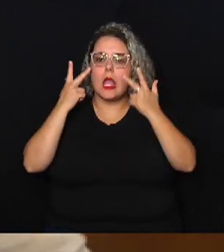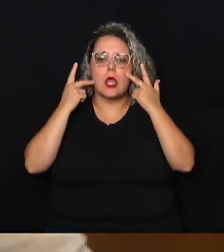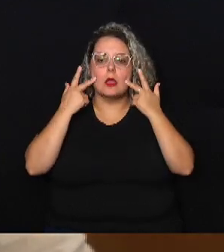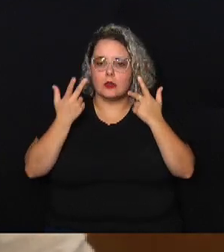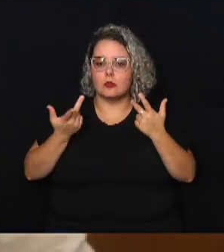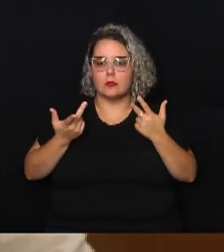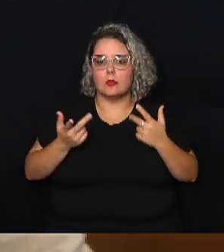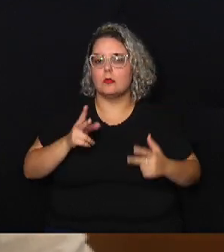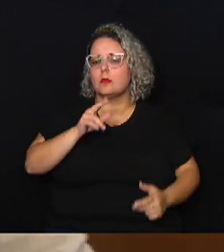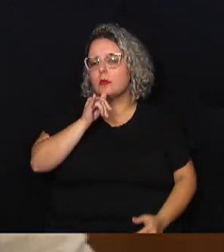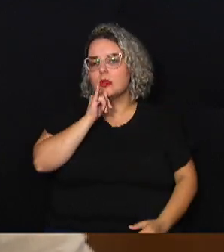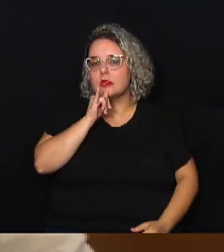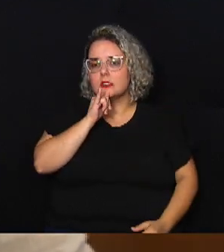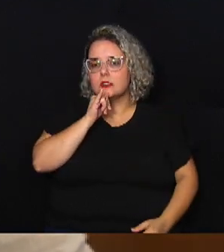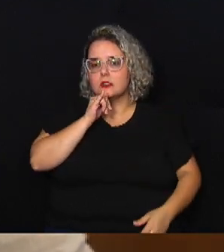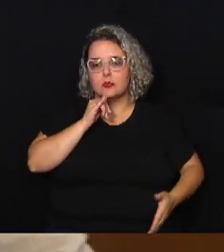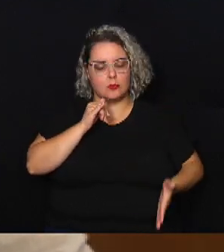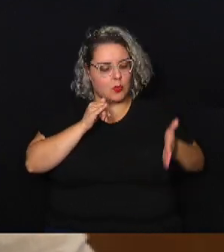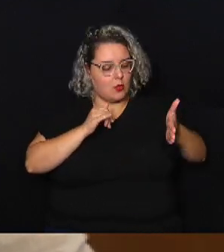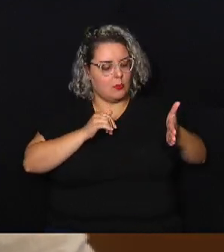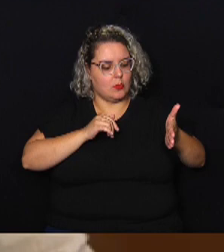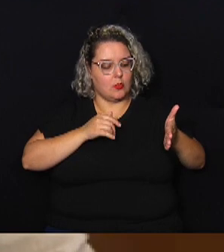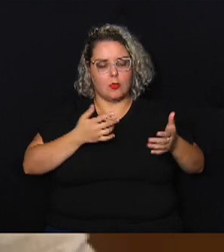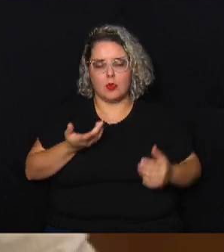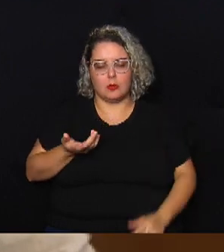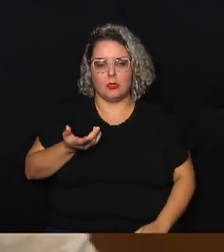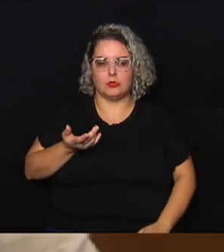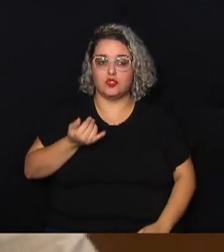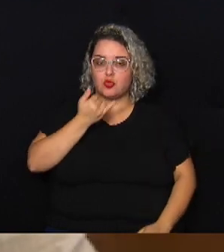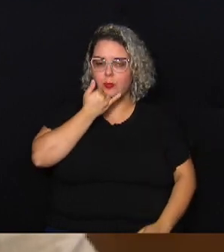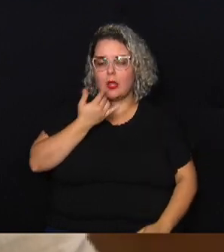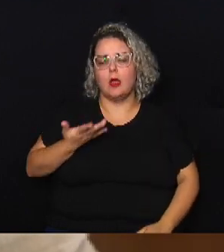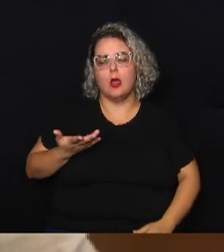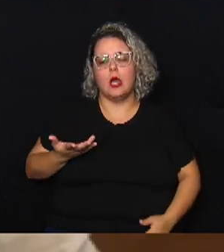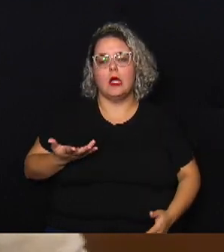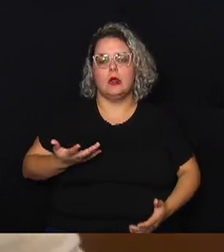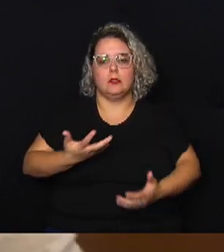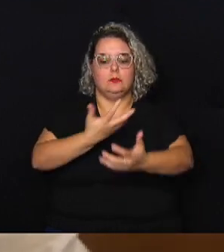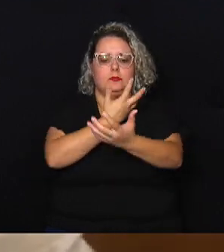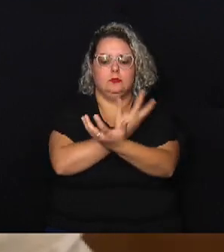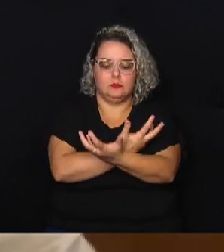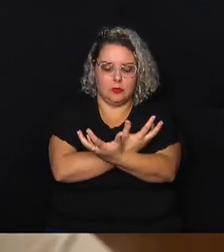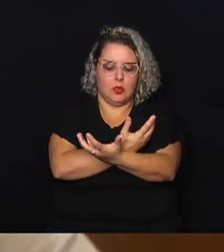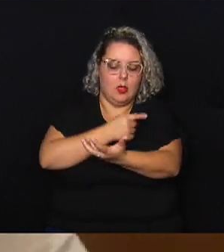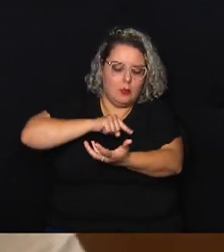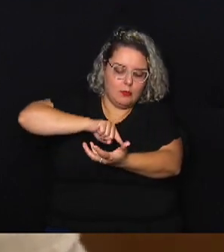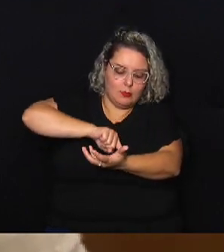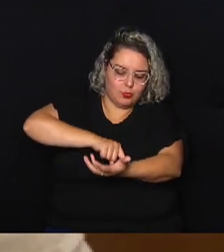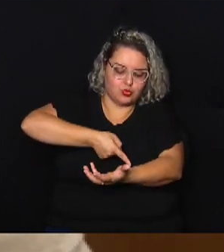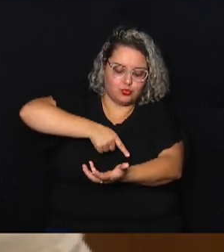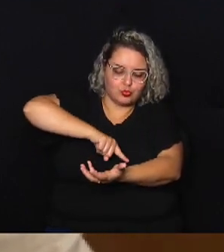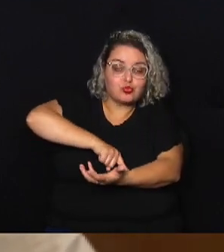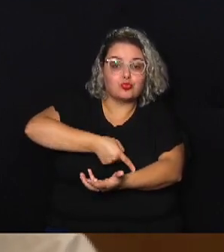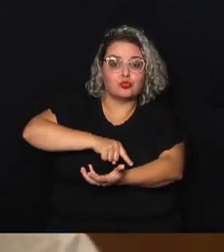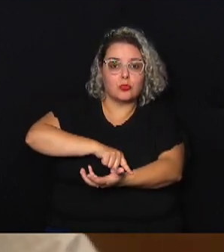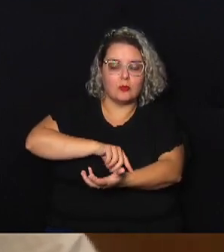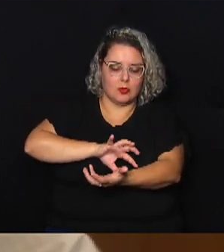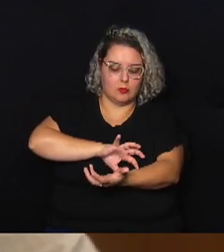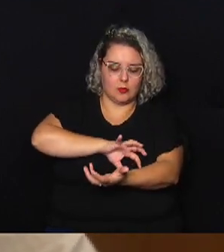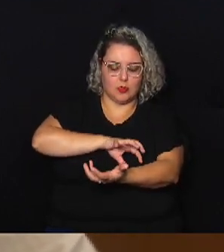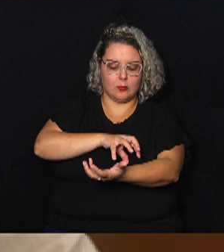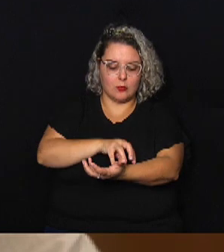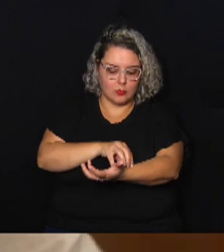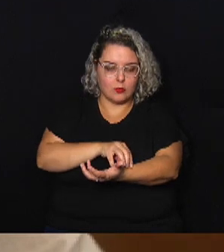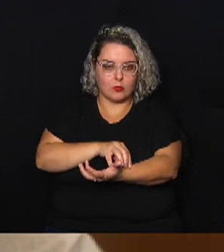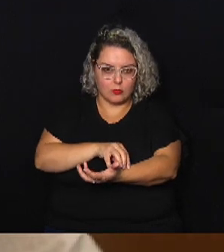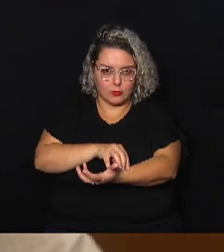parafuso de ortopédico vai criar um tecido cicatricial ao seu redor. Isso é esperado. Na mama